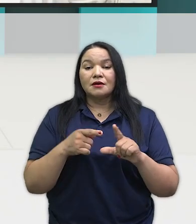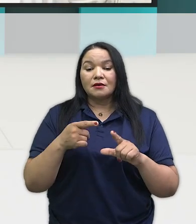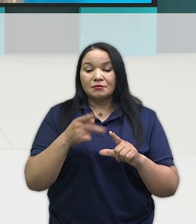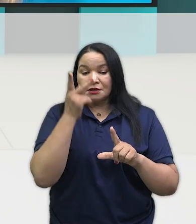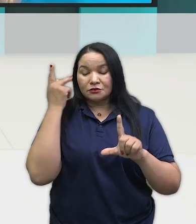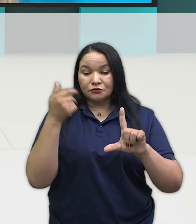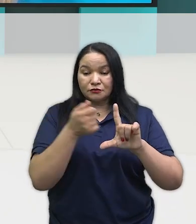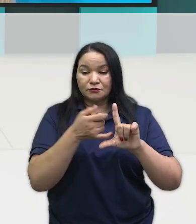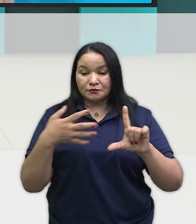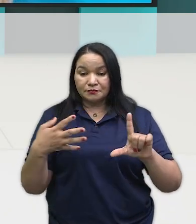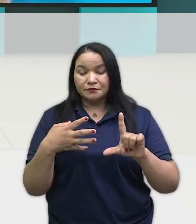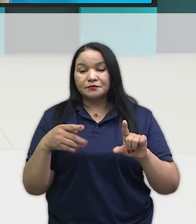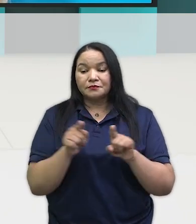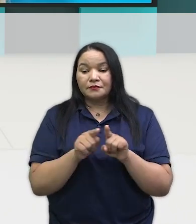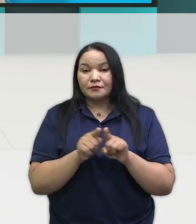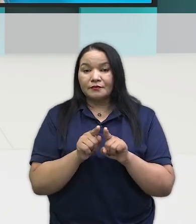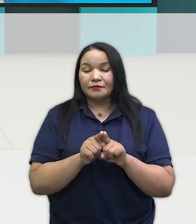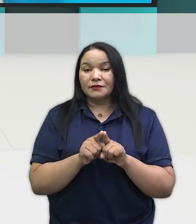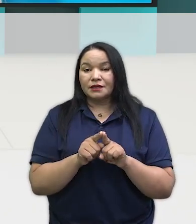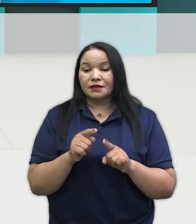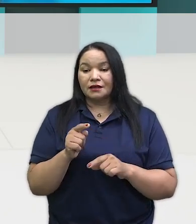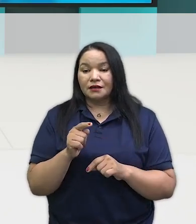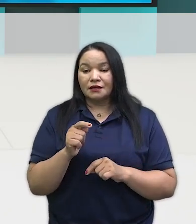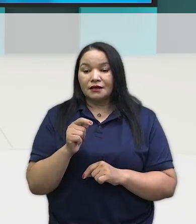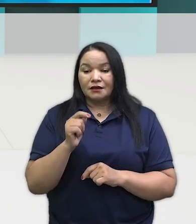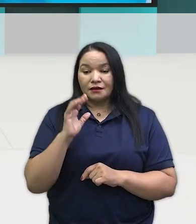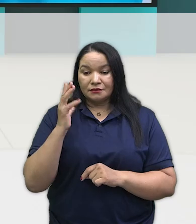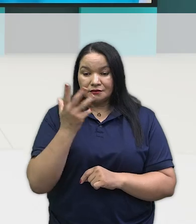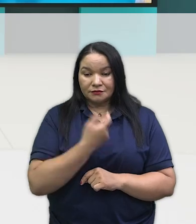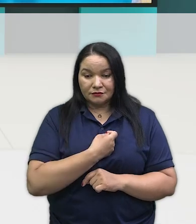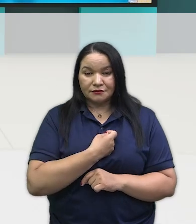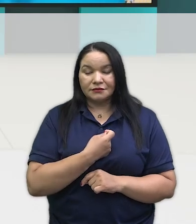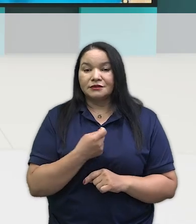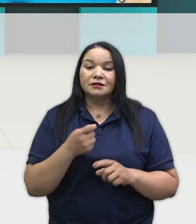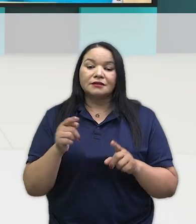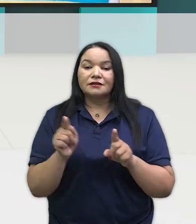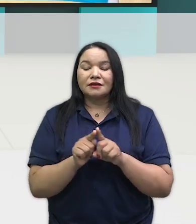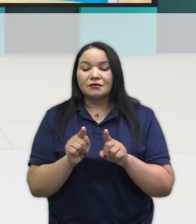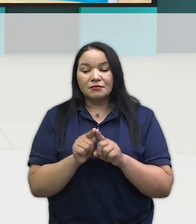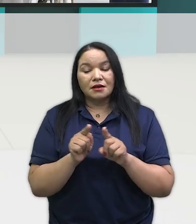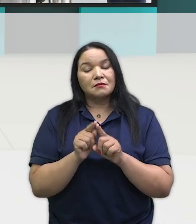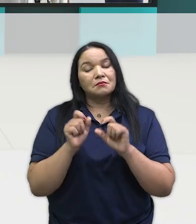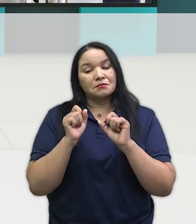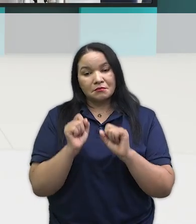LGBT, né? Transgêneros, podem também se tornar mais